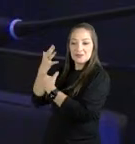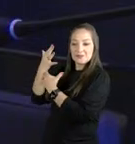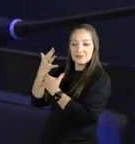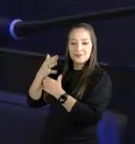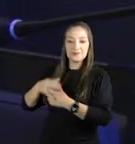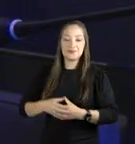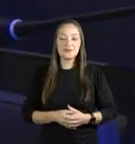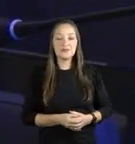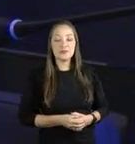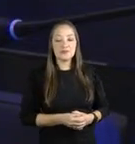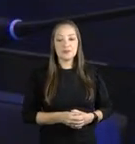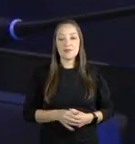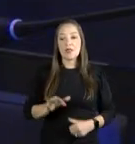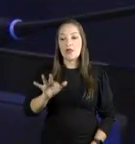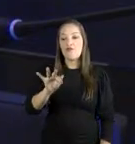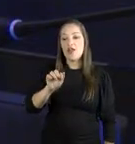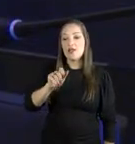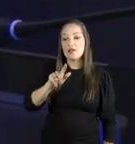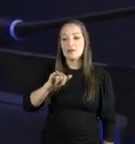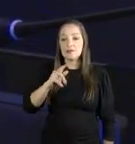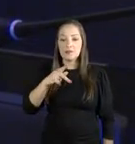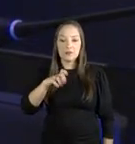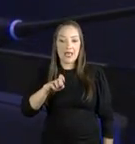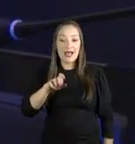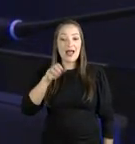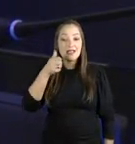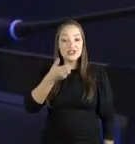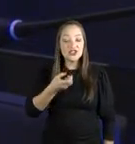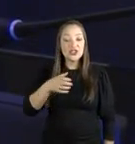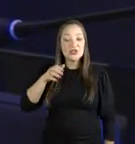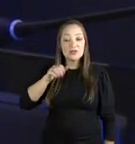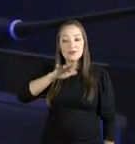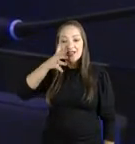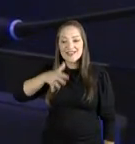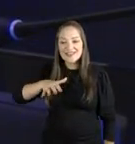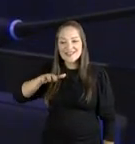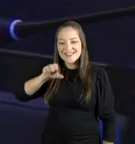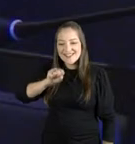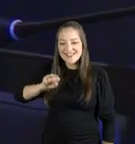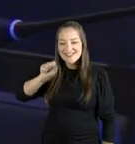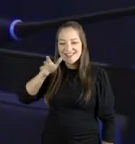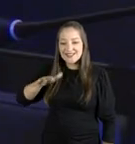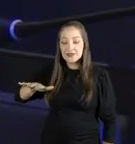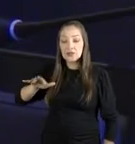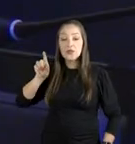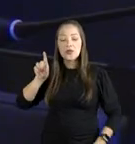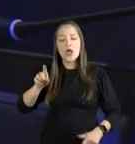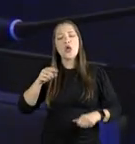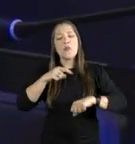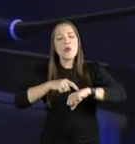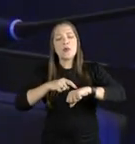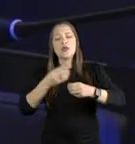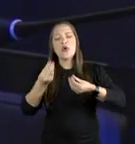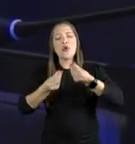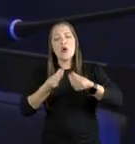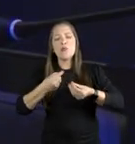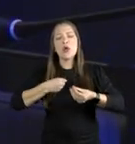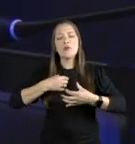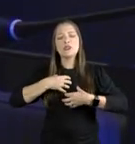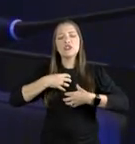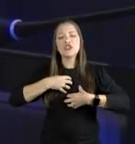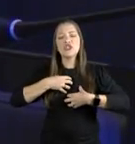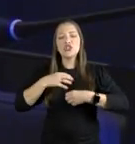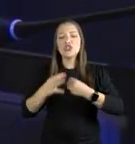Losso, de Santos. Ele quer saber em que momento eu, como leigo, posso me sentir seguro para viver apenas de